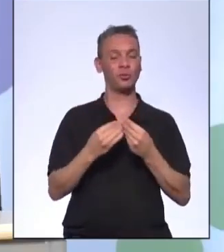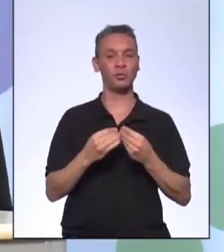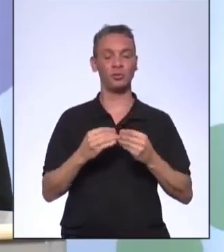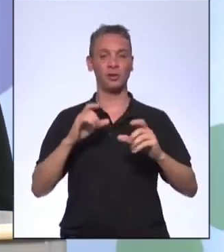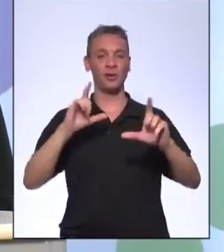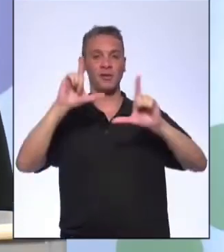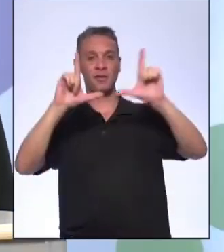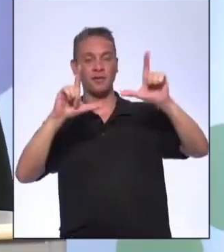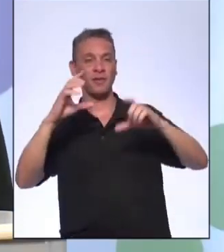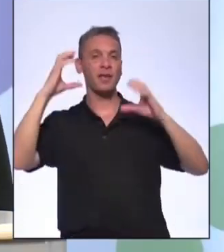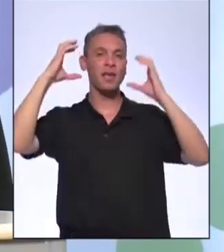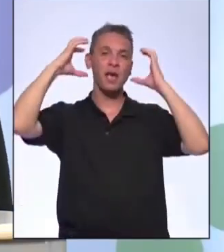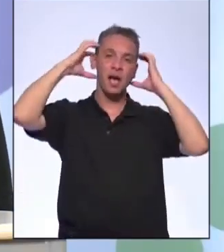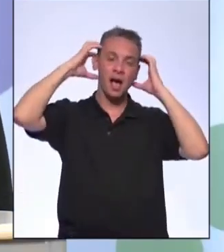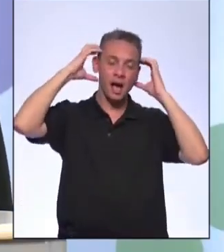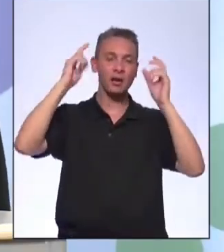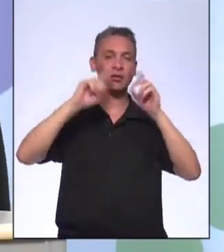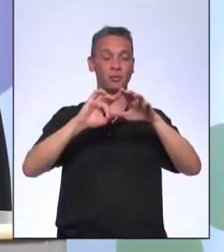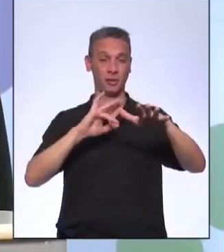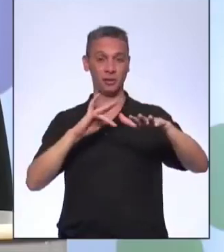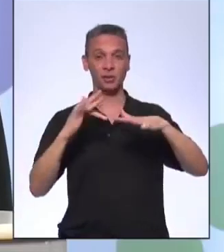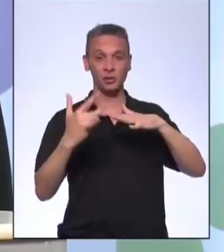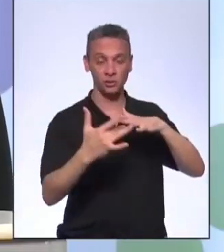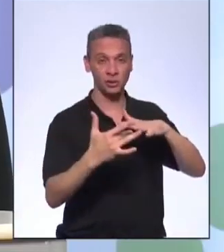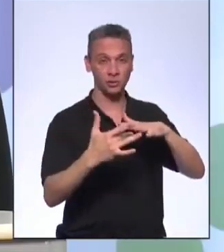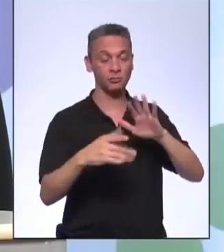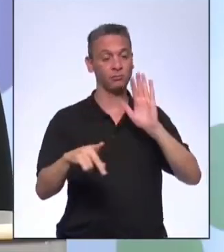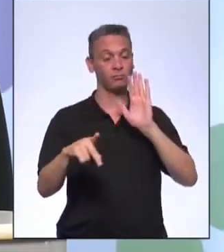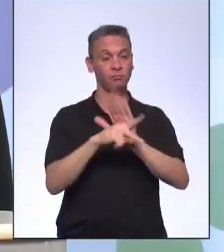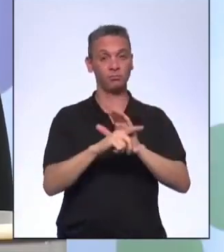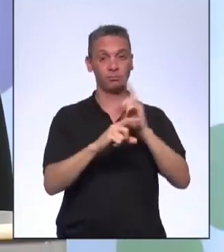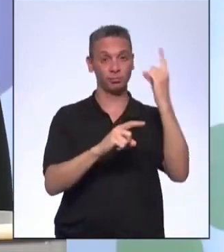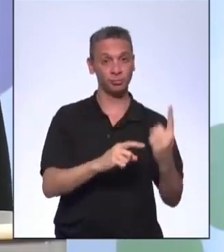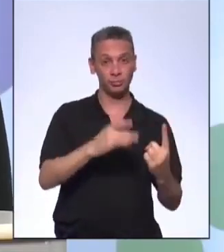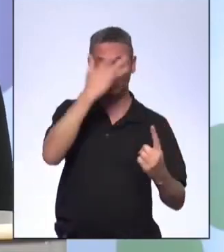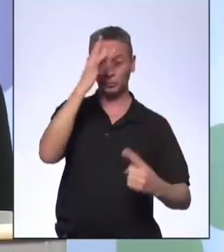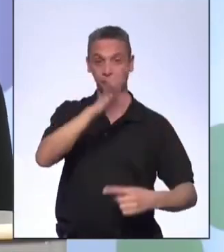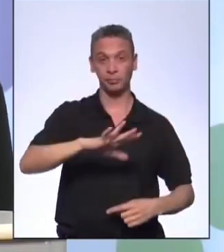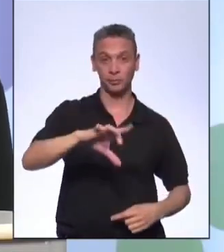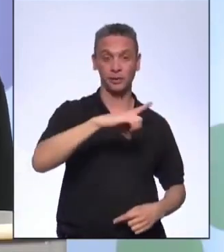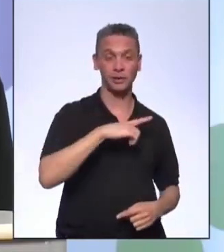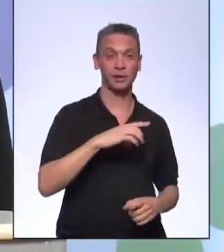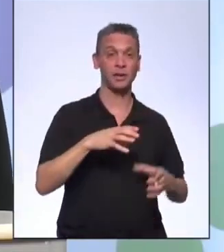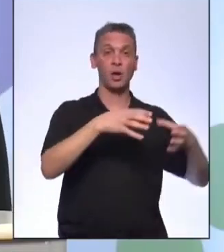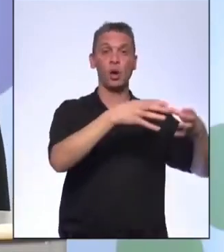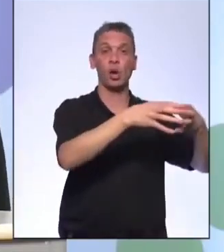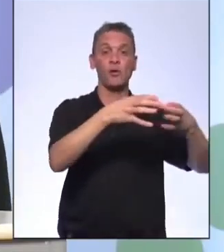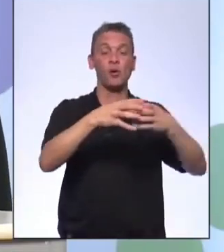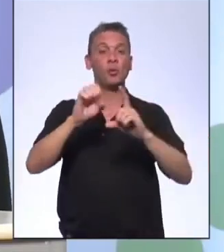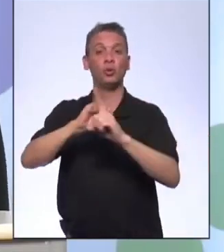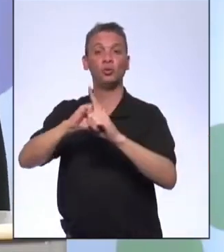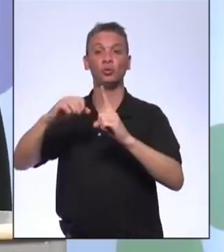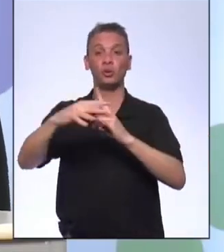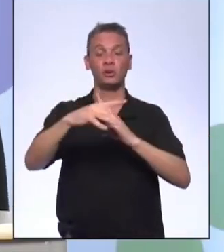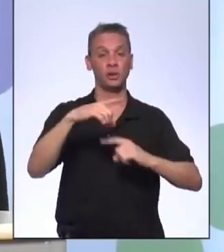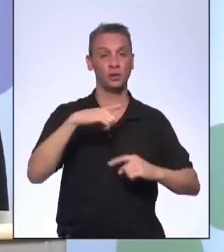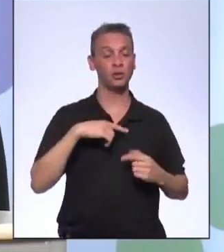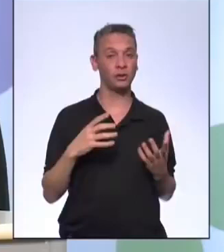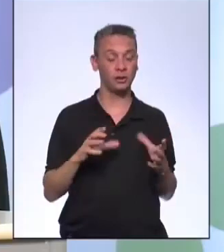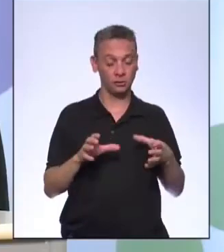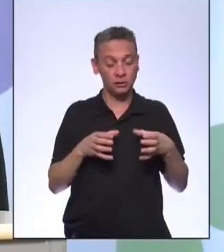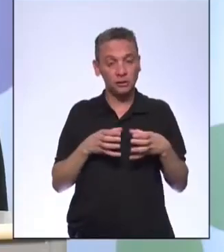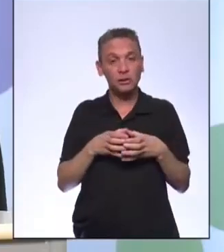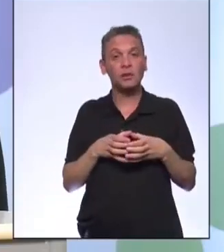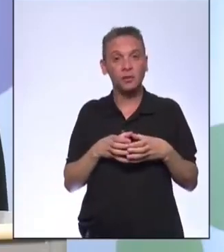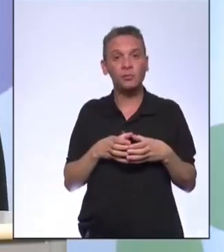rádio e até as redes sociais têm dono. E esses donos, eles possuem uma classe social. E essa classe social ela